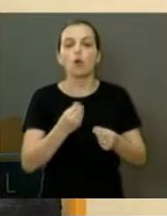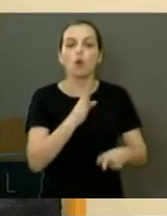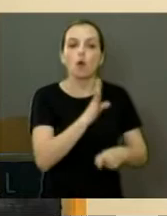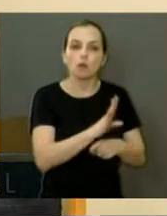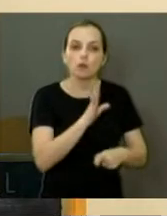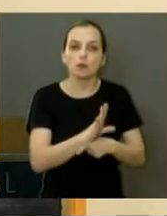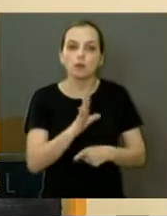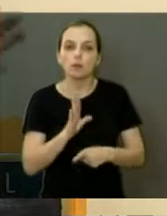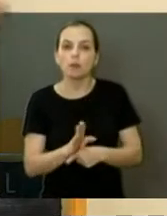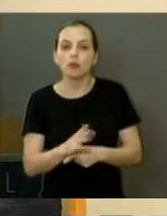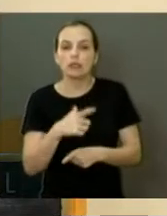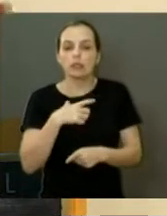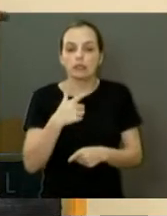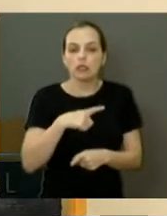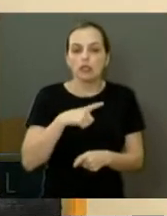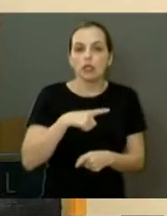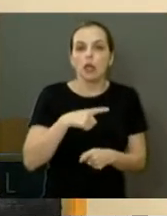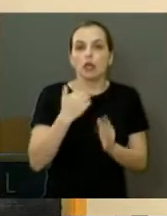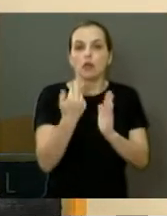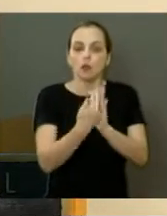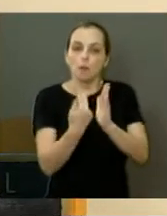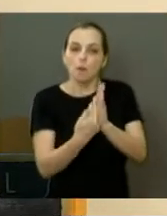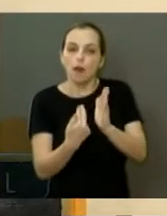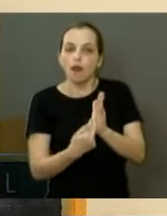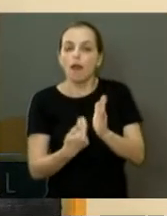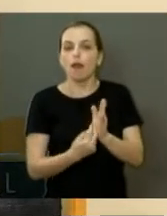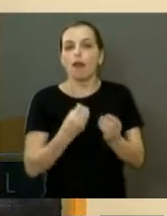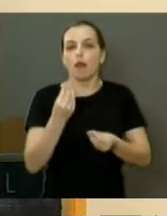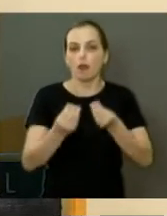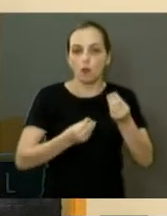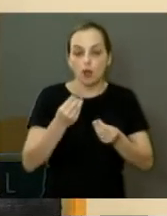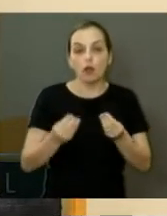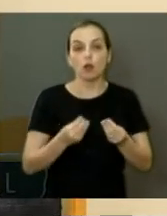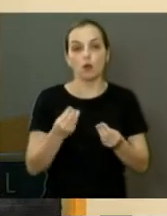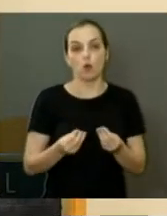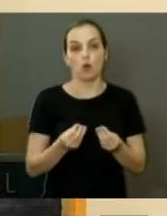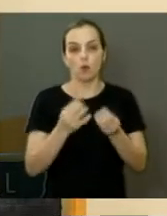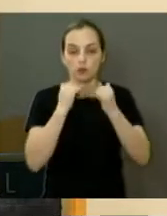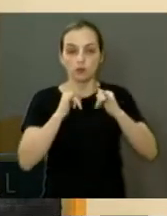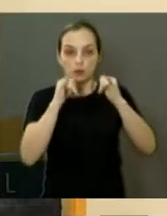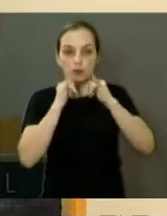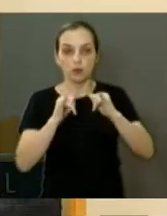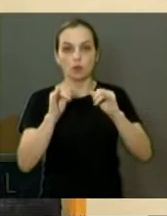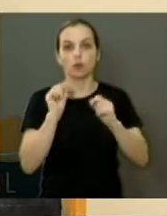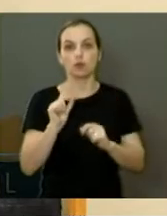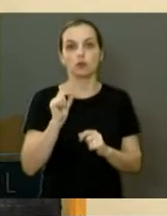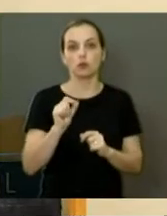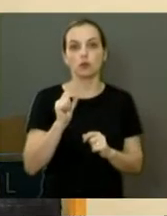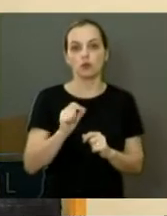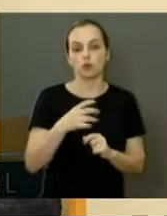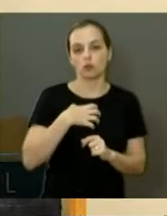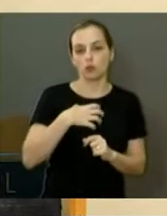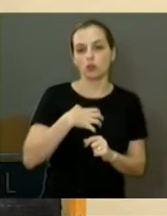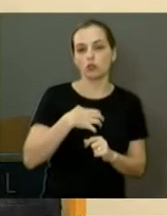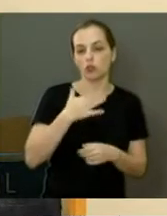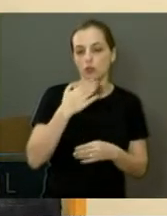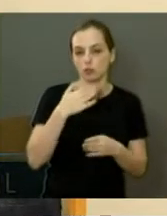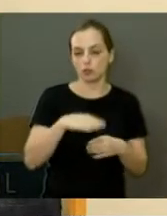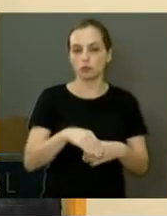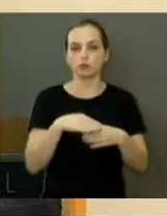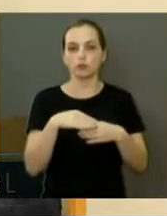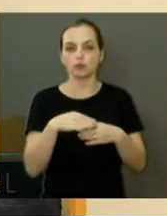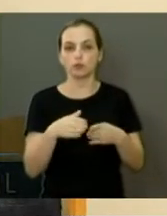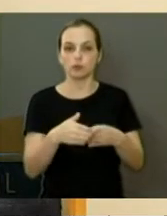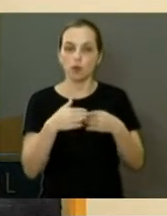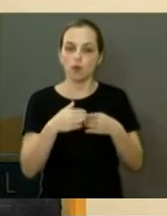se alguns motoristas estão todos bem informados quanto a essa situação. Tá bom, Paulo Landim? Vê essa situação para nós aí, que é de